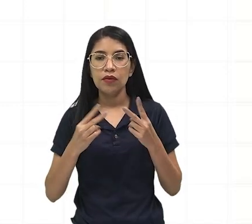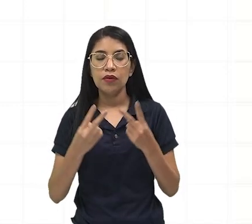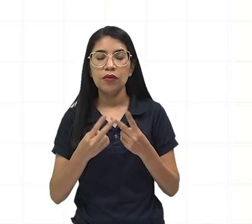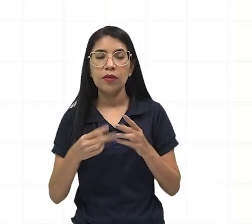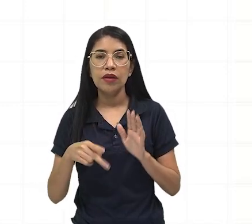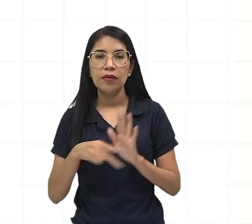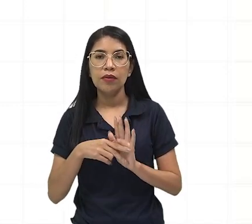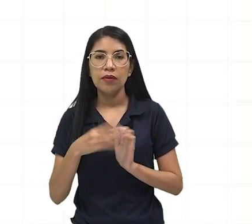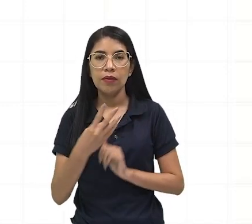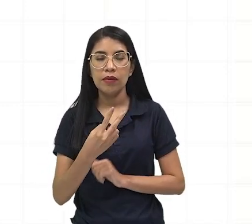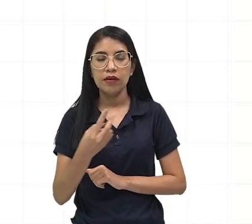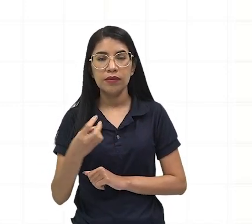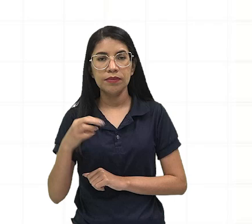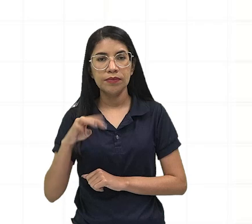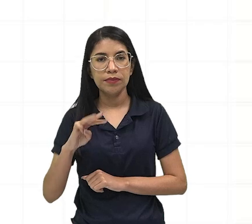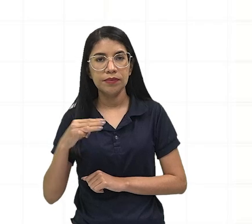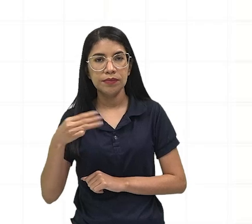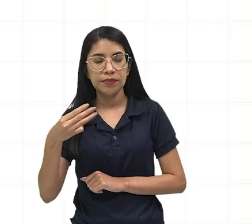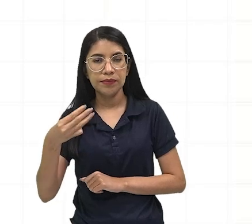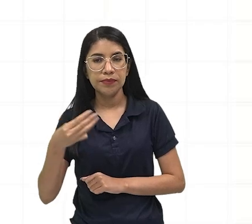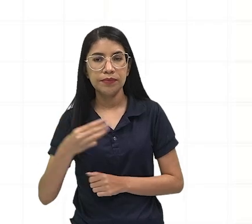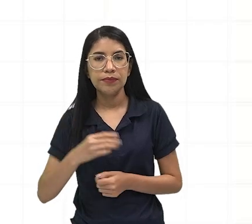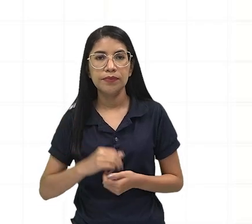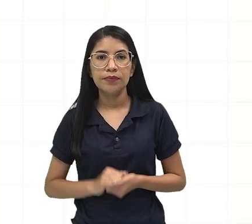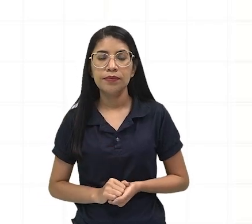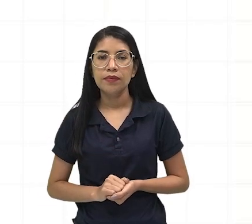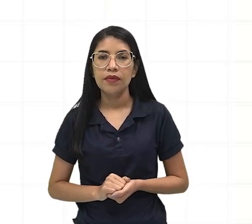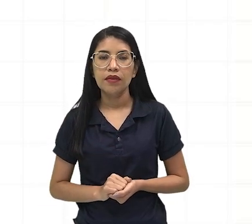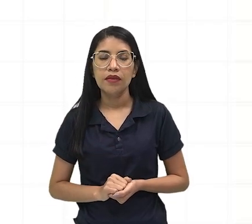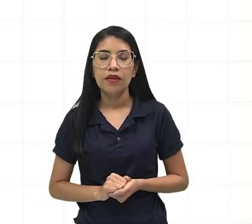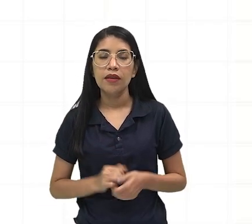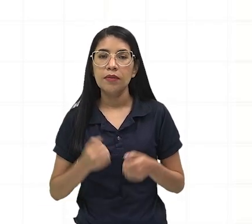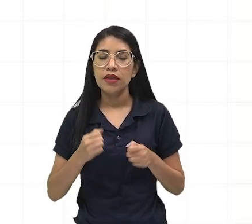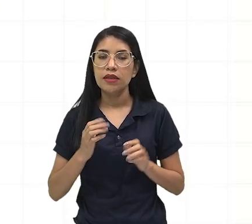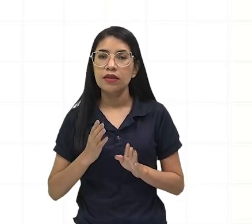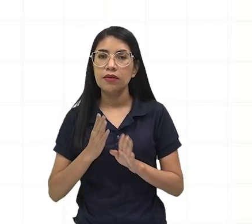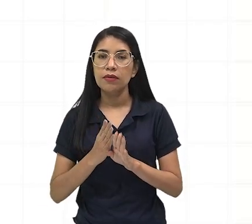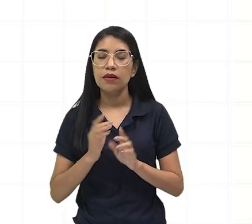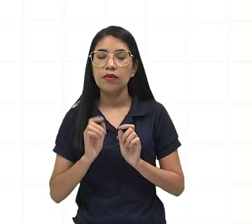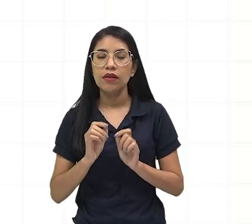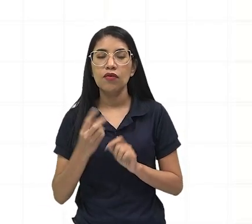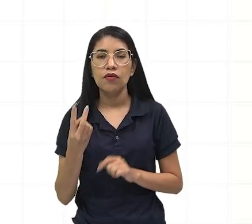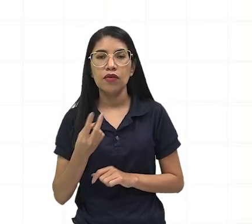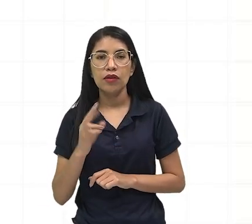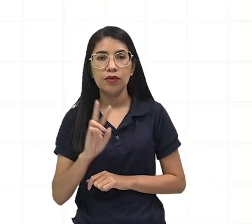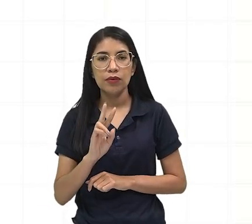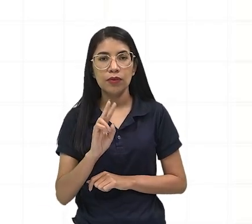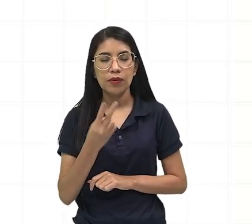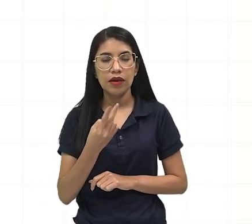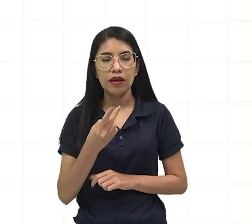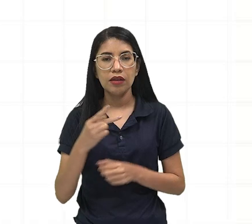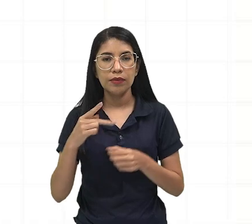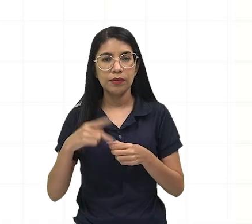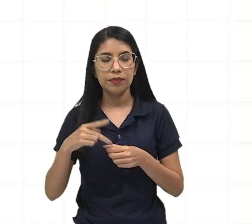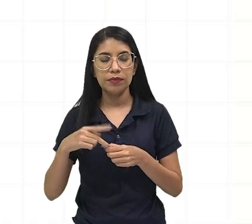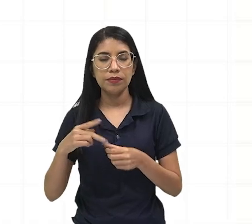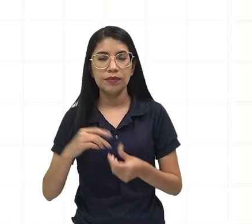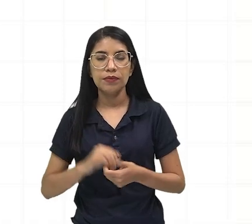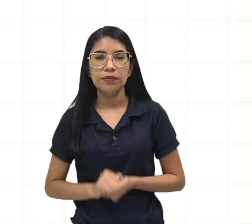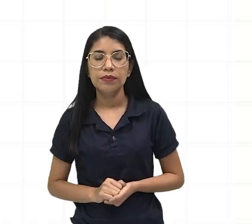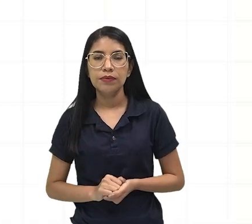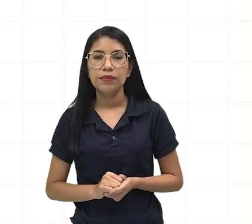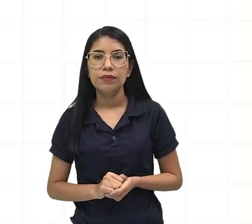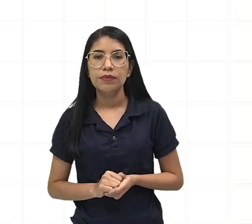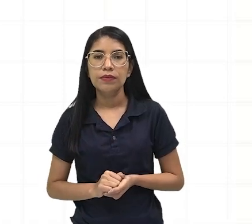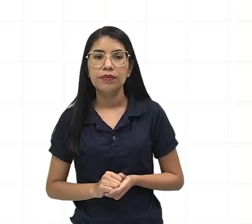a 42 metros cúbicos. E nós queremos o H do petróleo. Então,